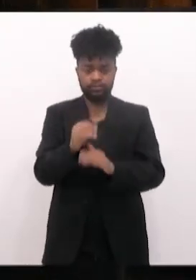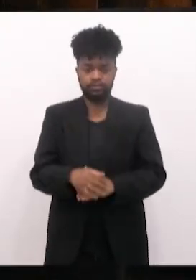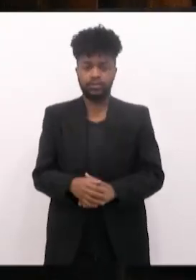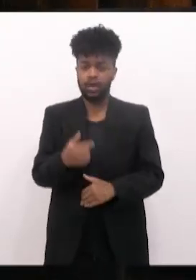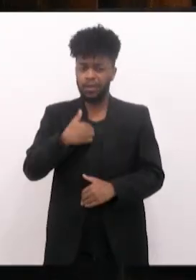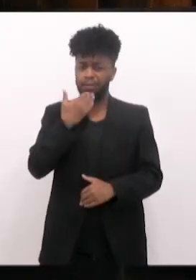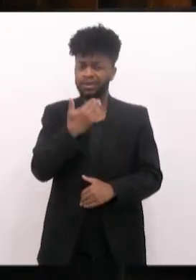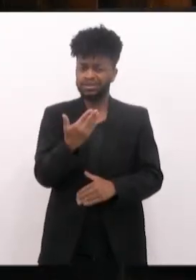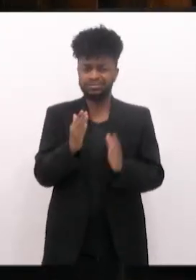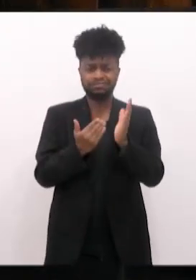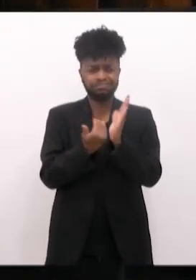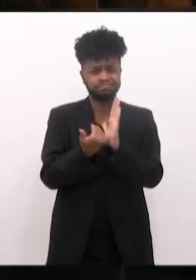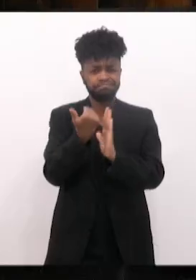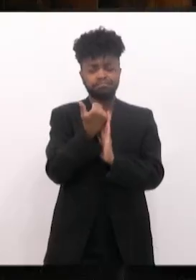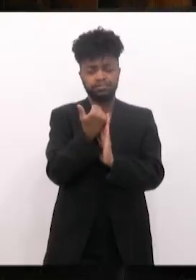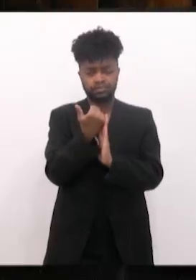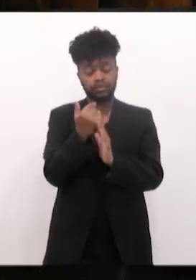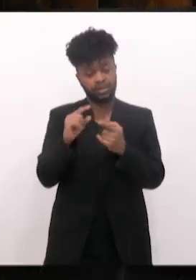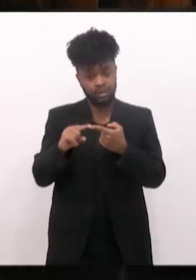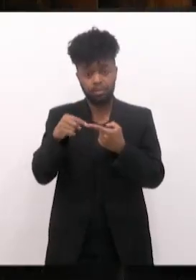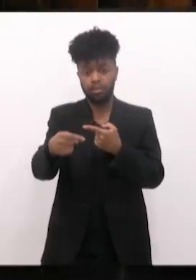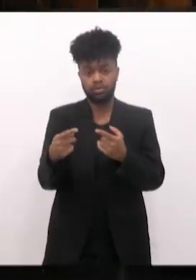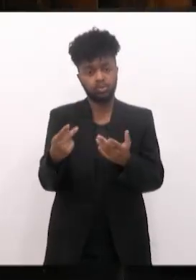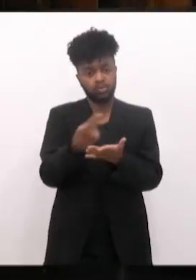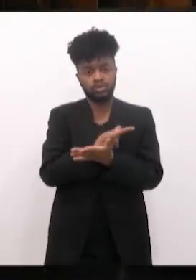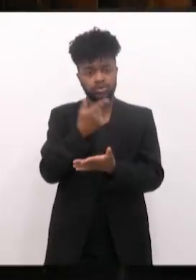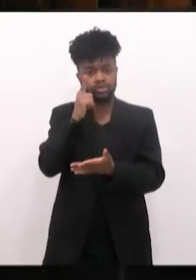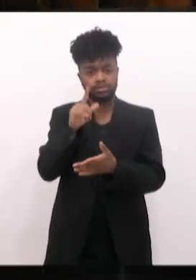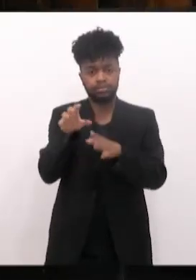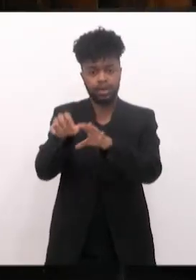pedi muito, que aconteceu isso.